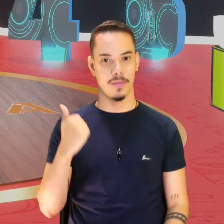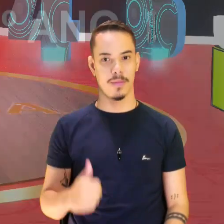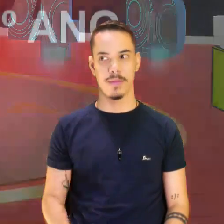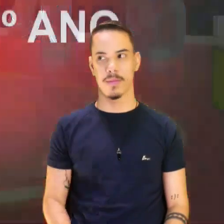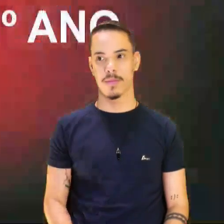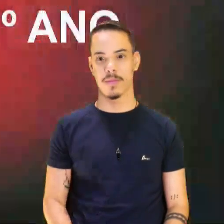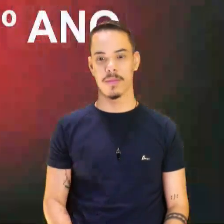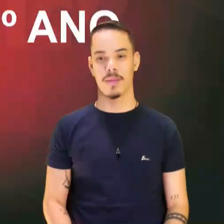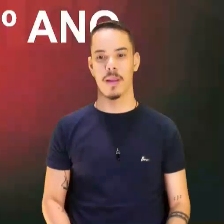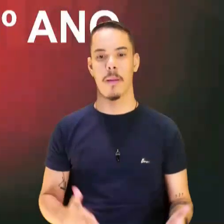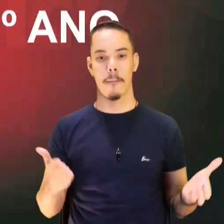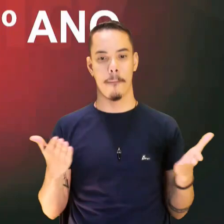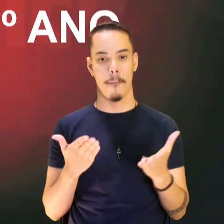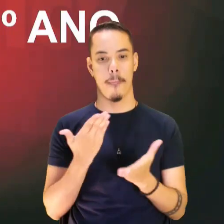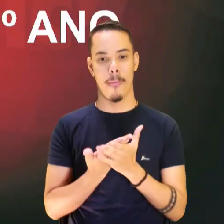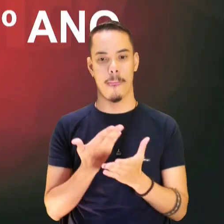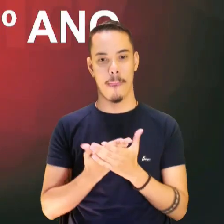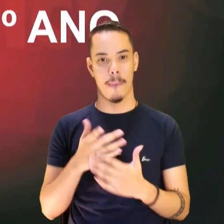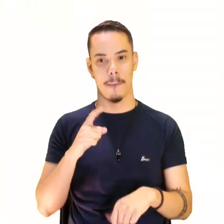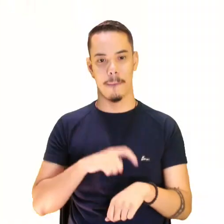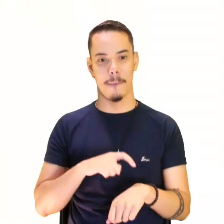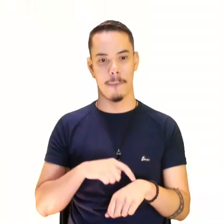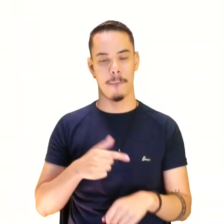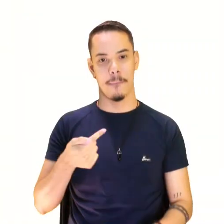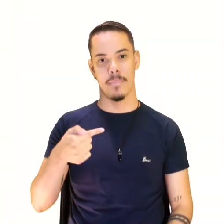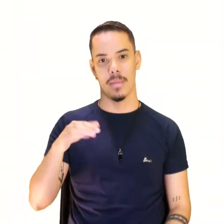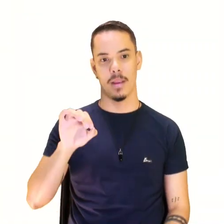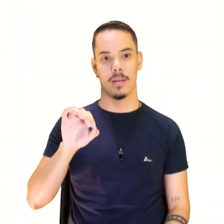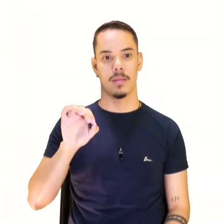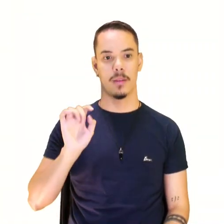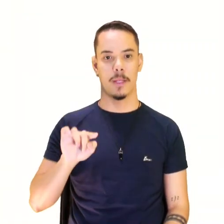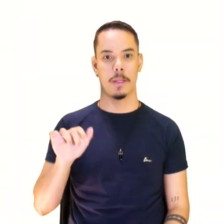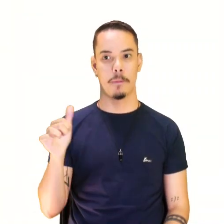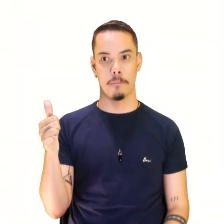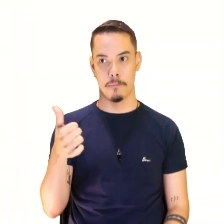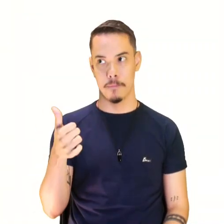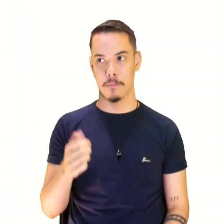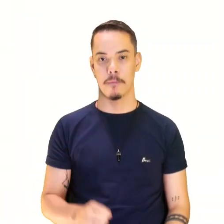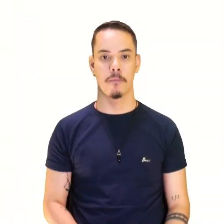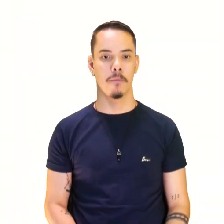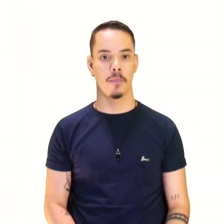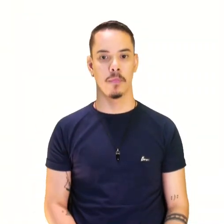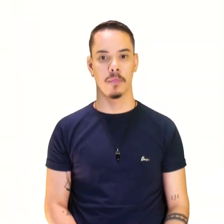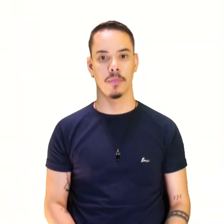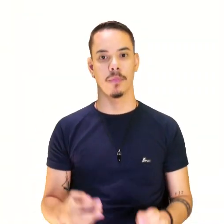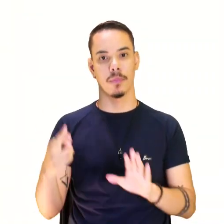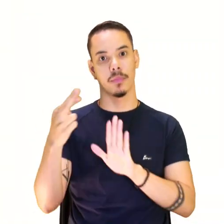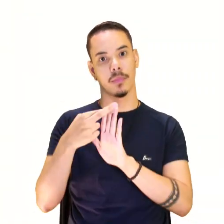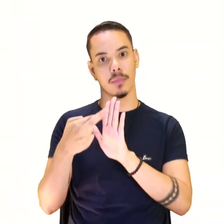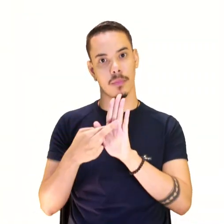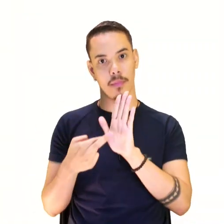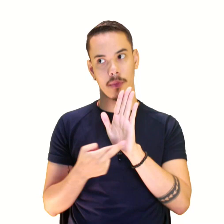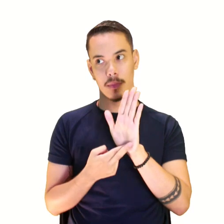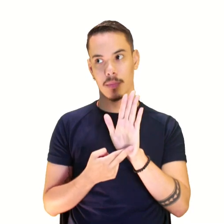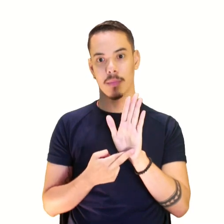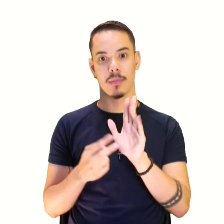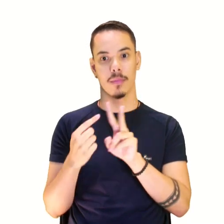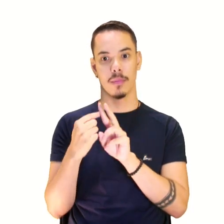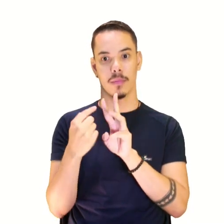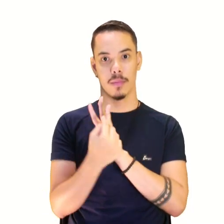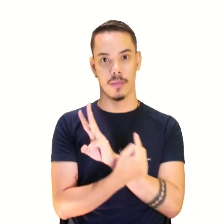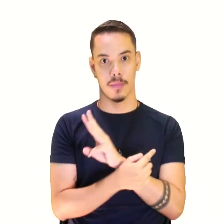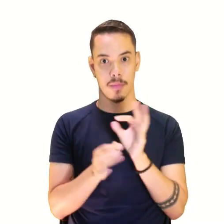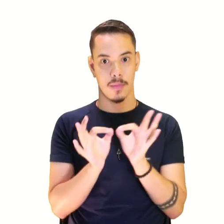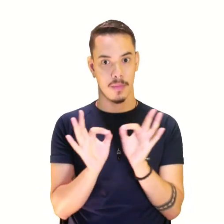vem com a gente que é hora de estudar a aula 70.1. O assunto é... Regra de 3 simples. Uai, simples